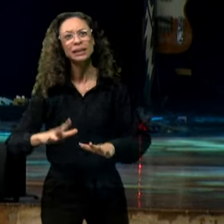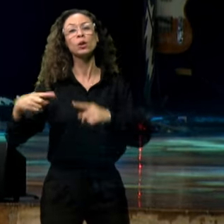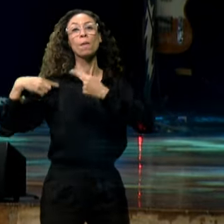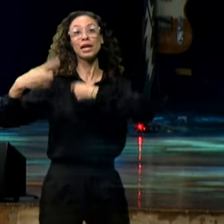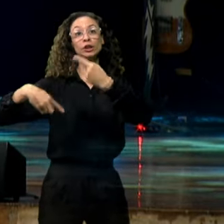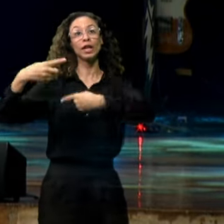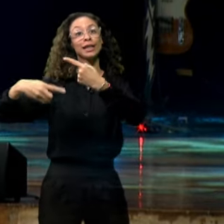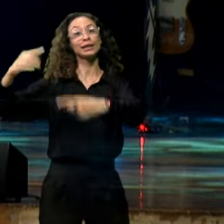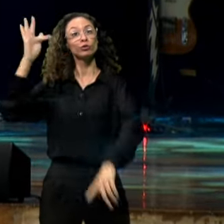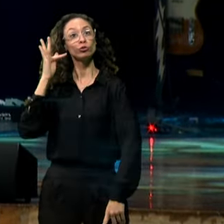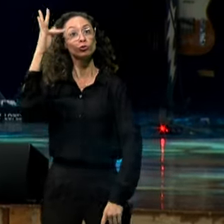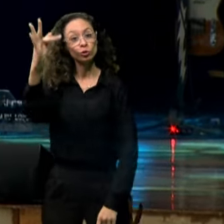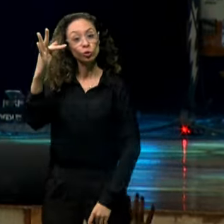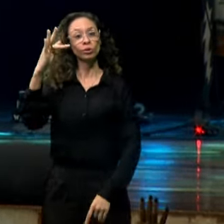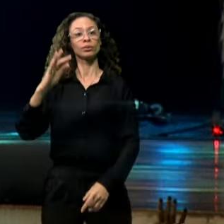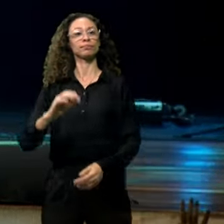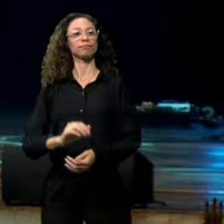Geração